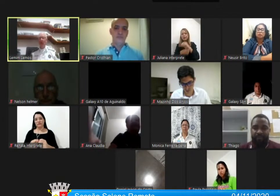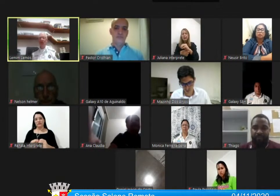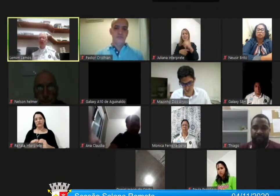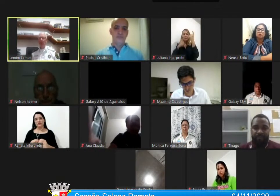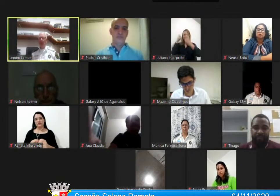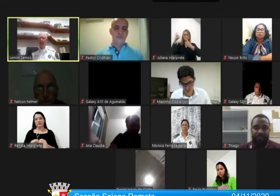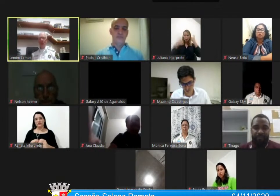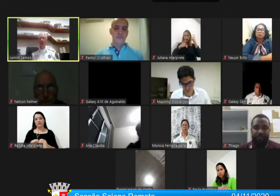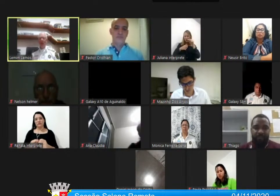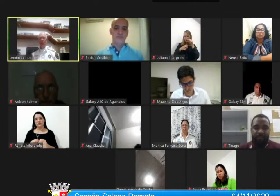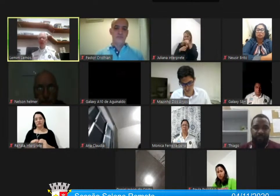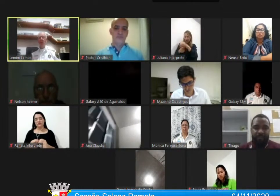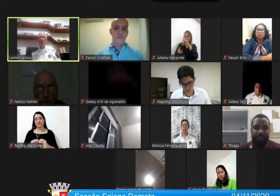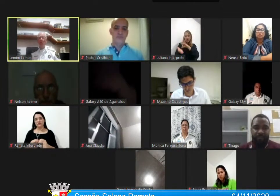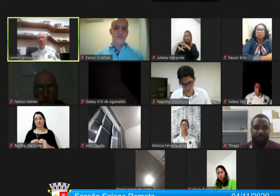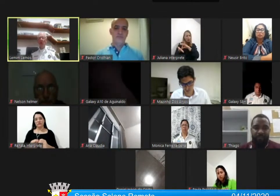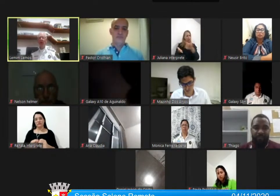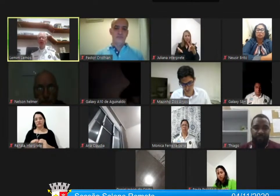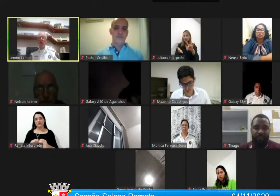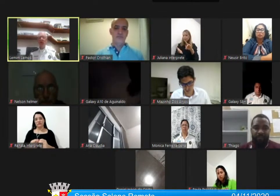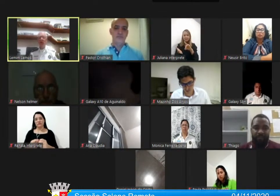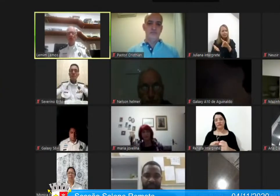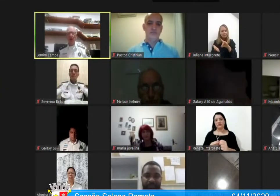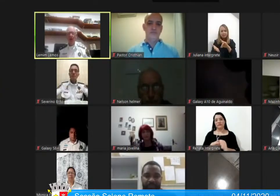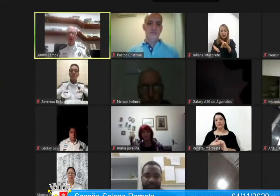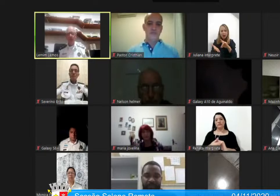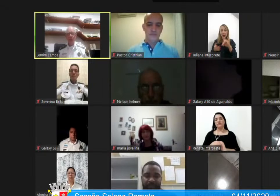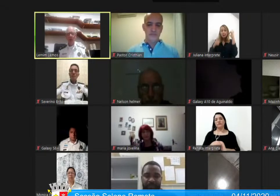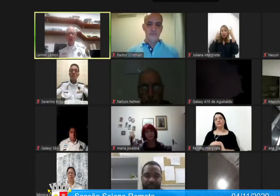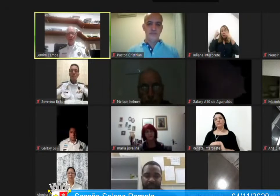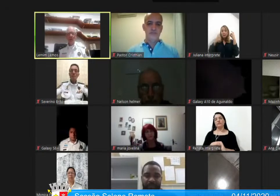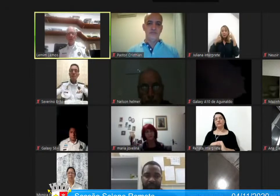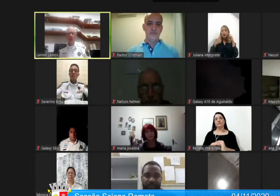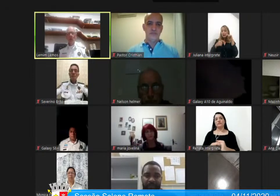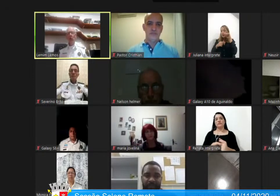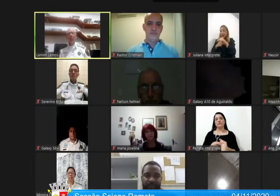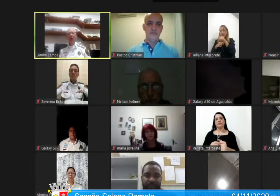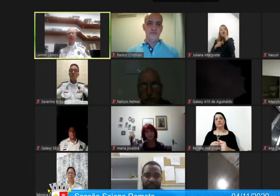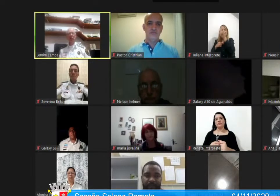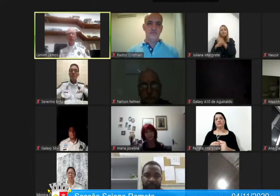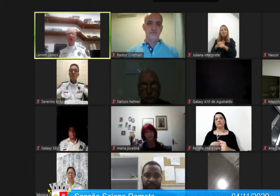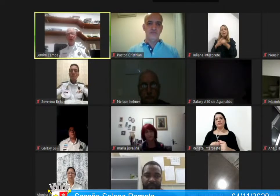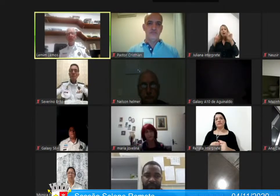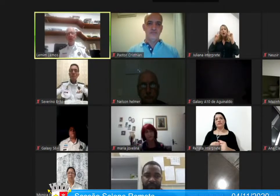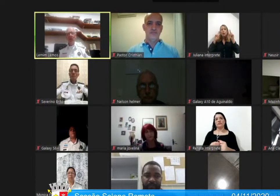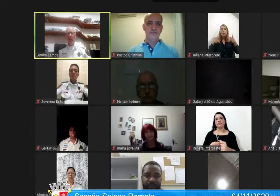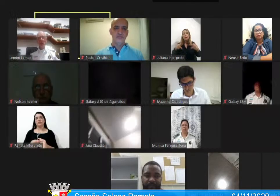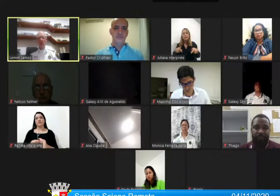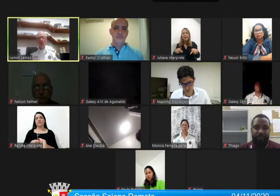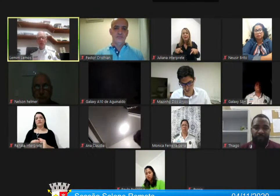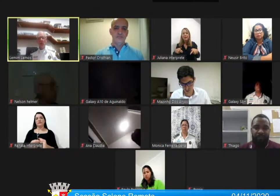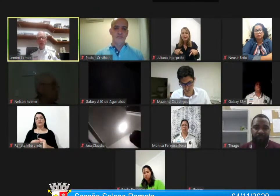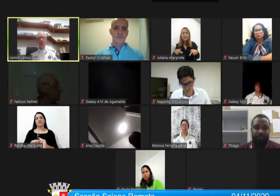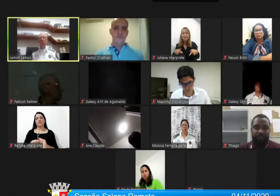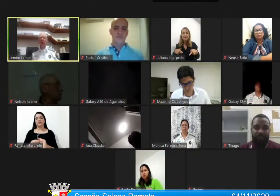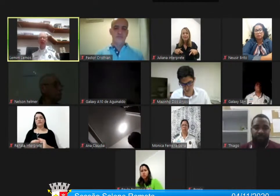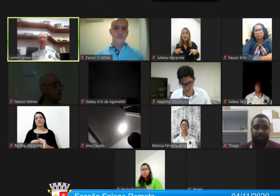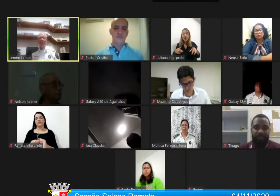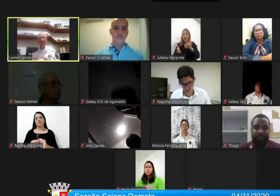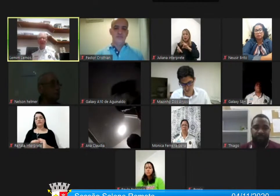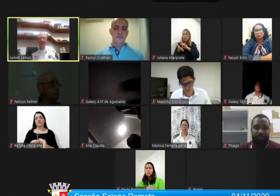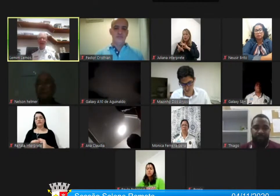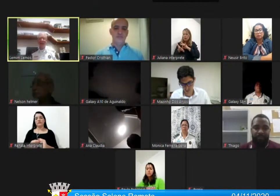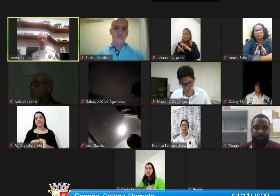ele era um inimigo, ele se preocupou que era um ser humano. Muito mais do que inimigos, muito mais do